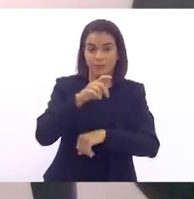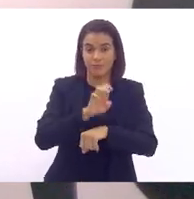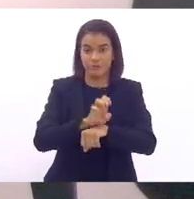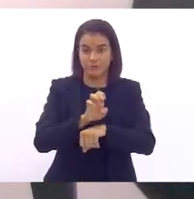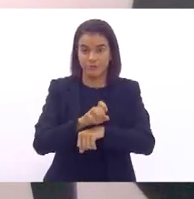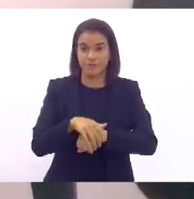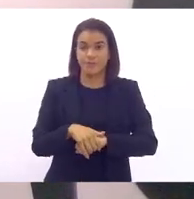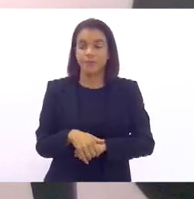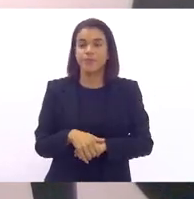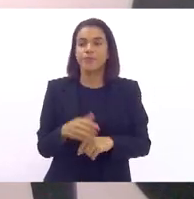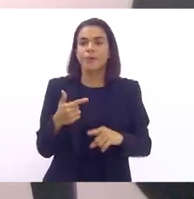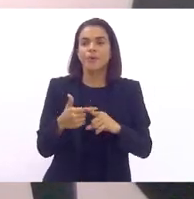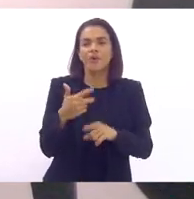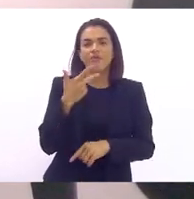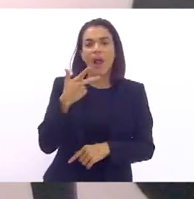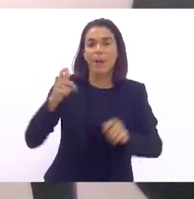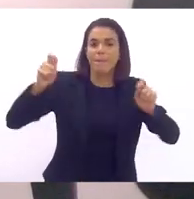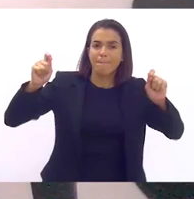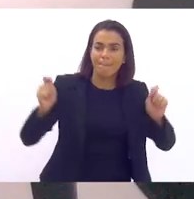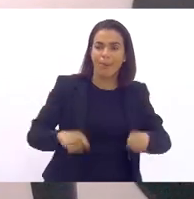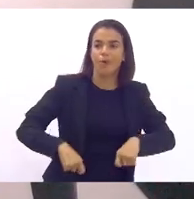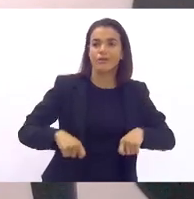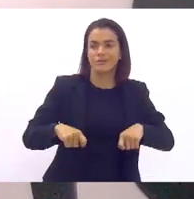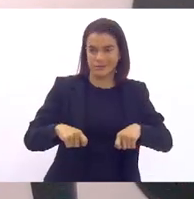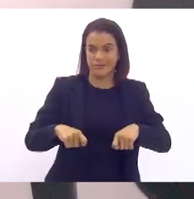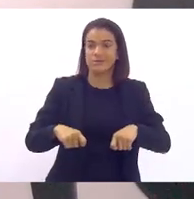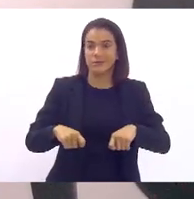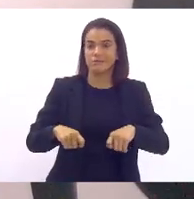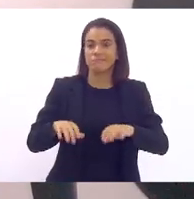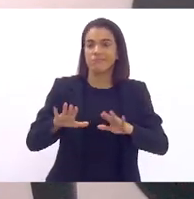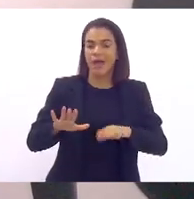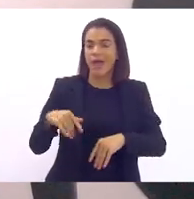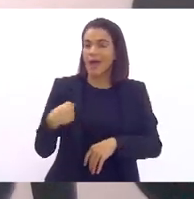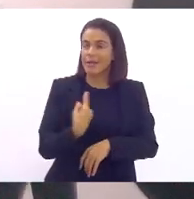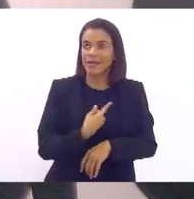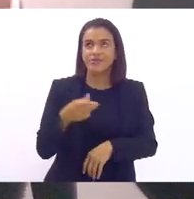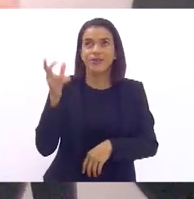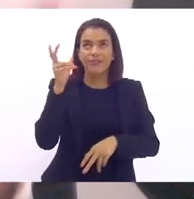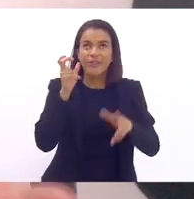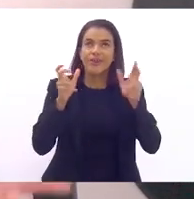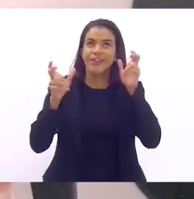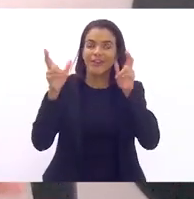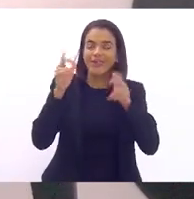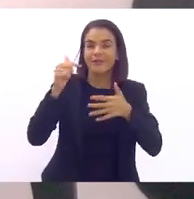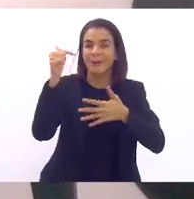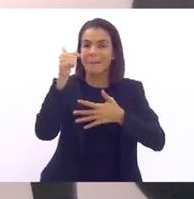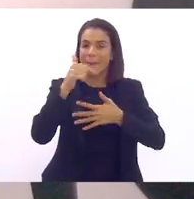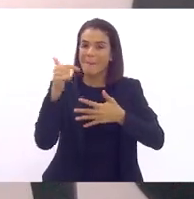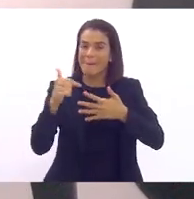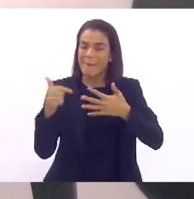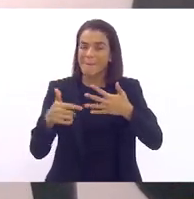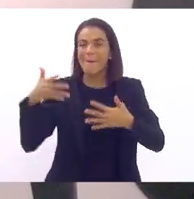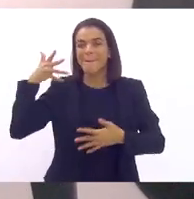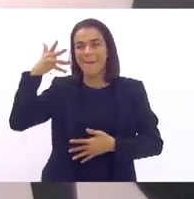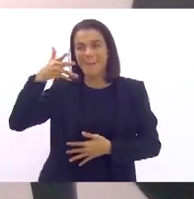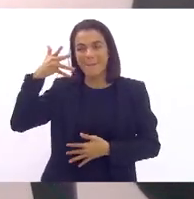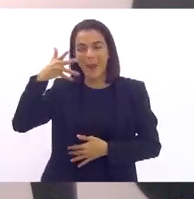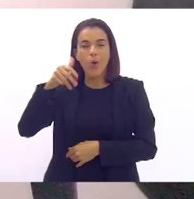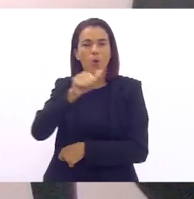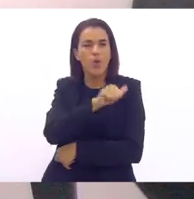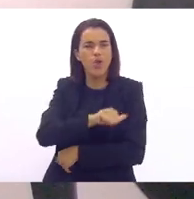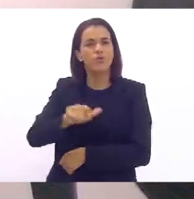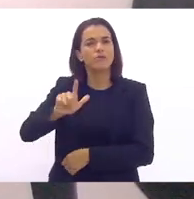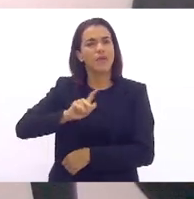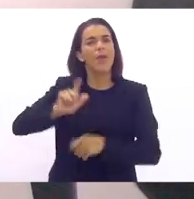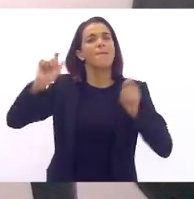Viana em potencial né aqui nós ouvimos nas diversas falas Esta palavra o Rio de Janeiro tem